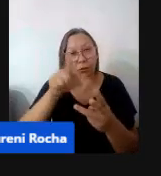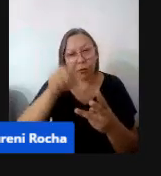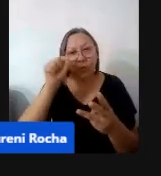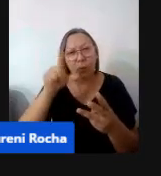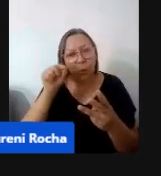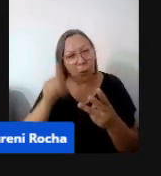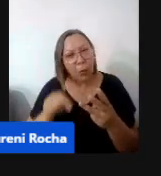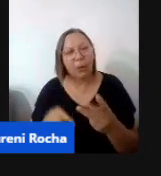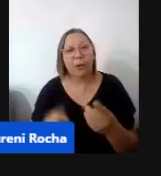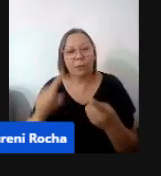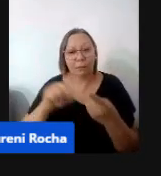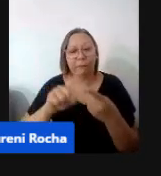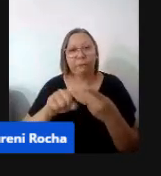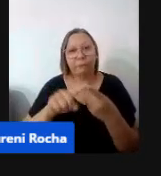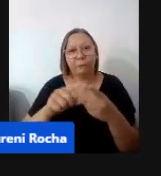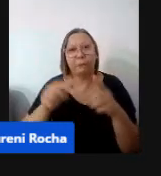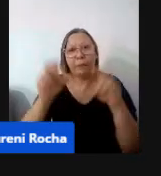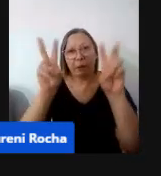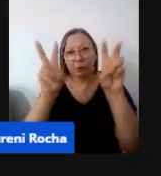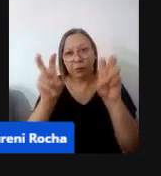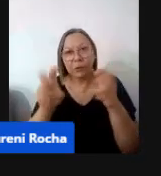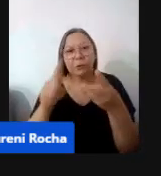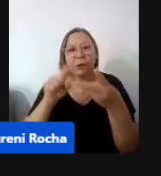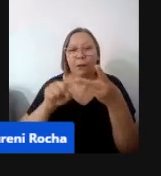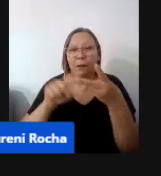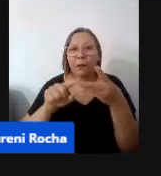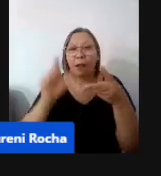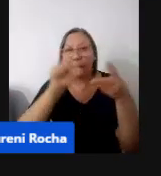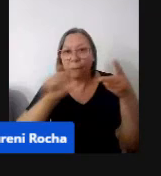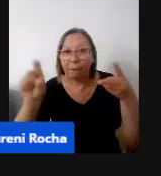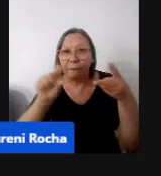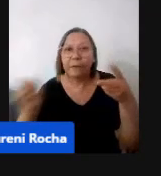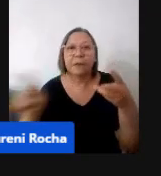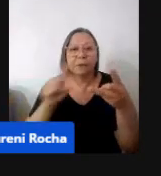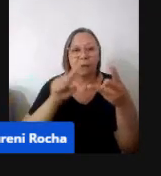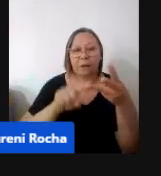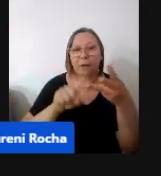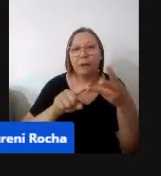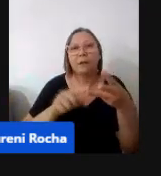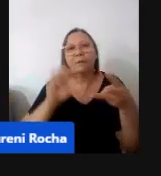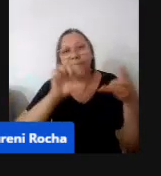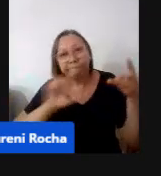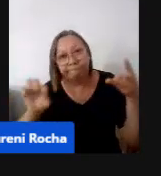uma fonte para o corpo do texto, assim como é mostrado aqui. Veja só.